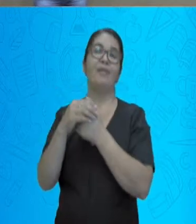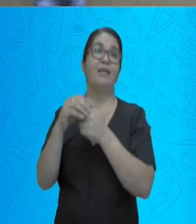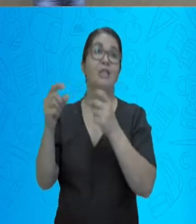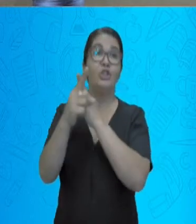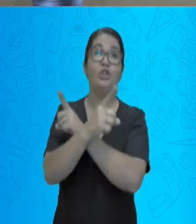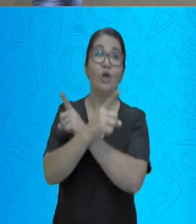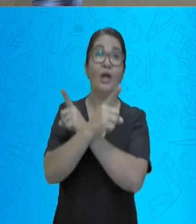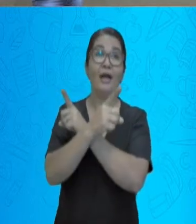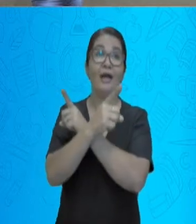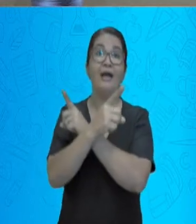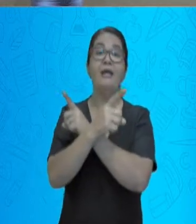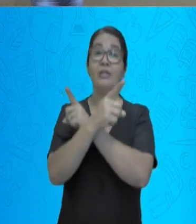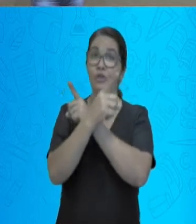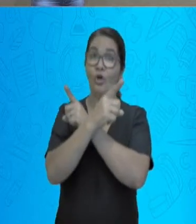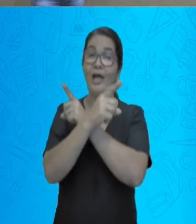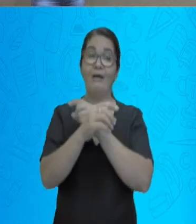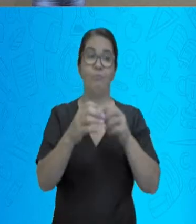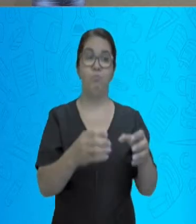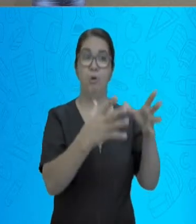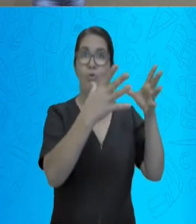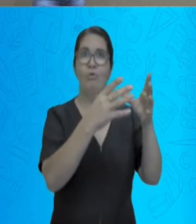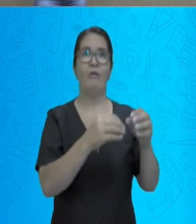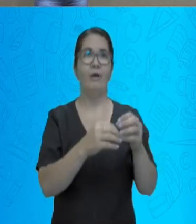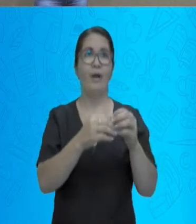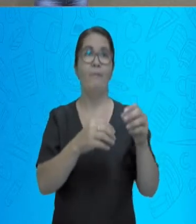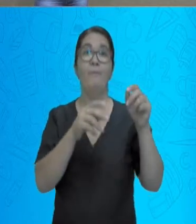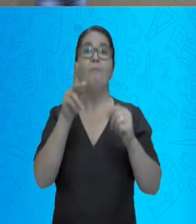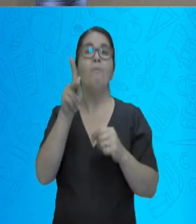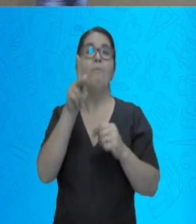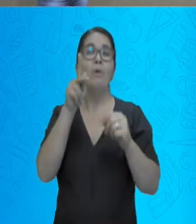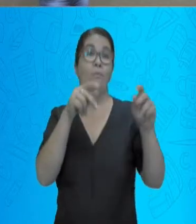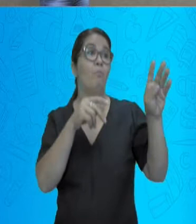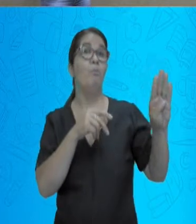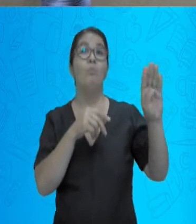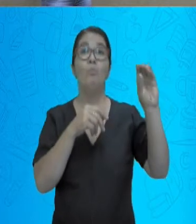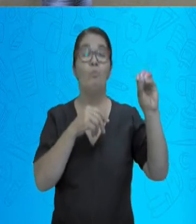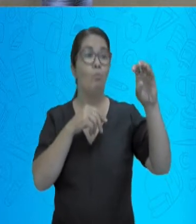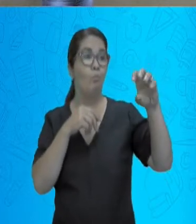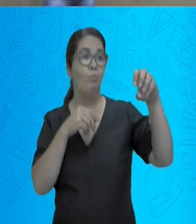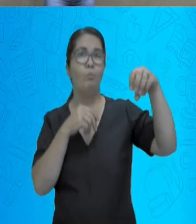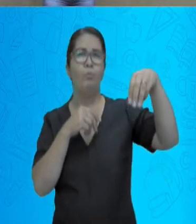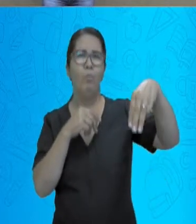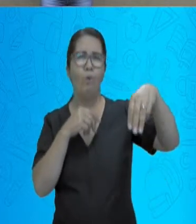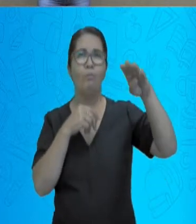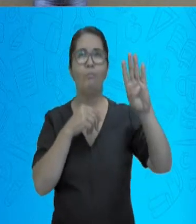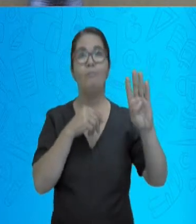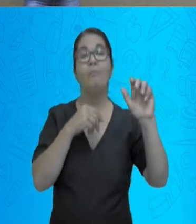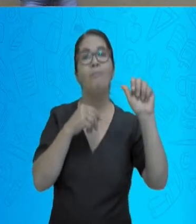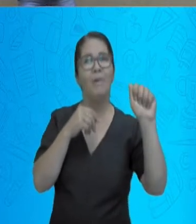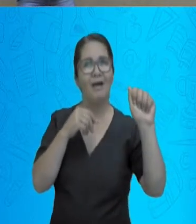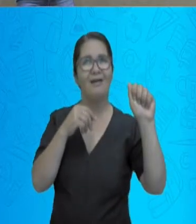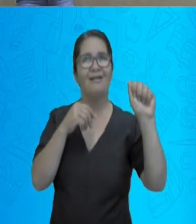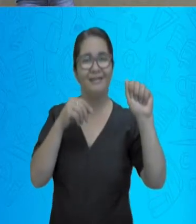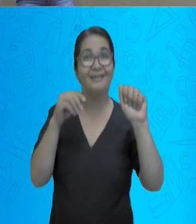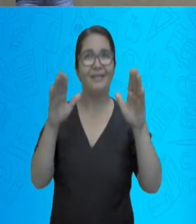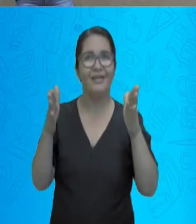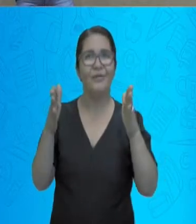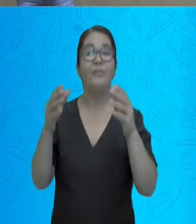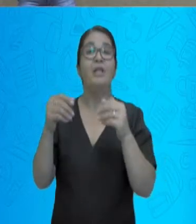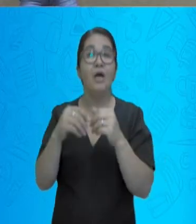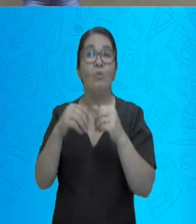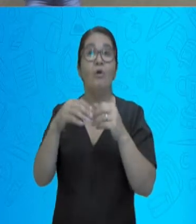Picada. Se a gente trocar o P e colocar o B, olha o que a gente faz. Bicada. Os